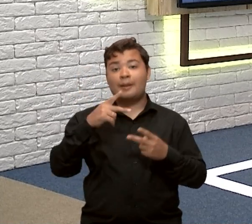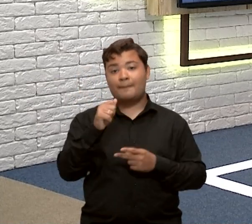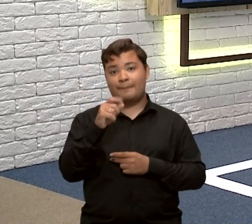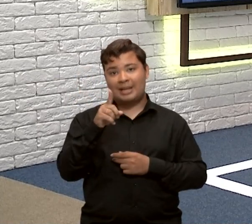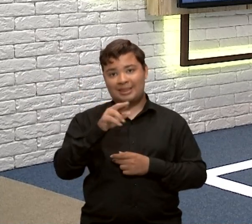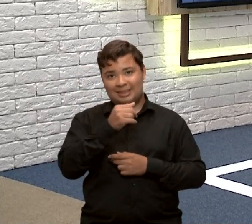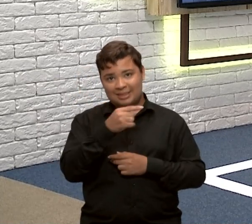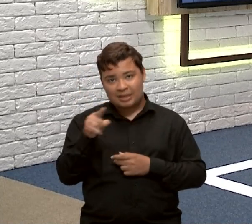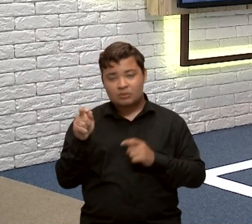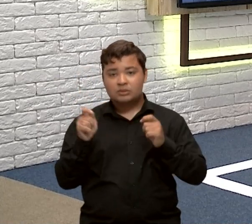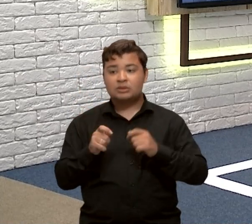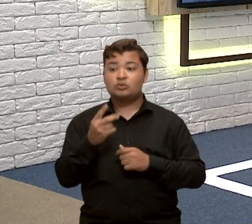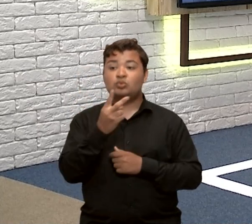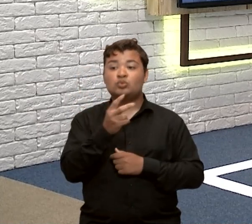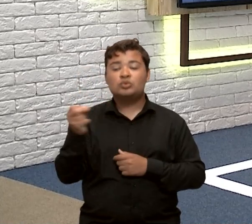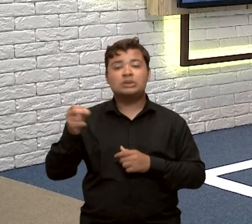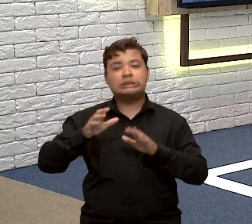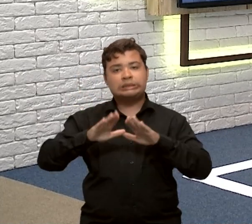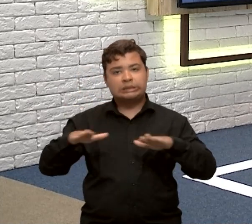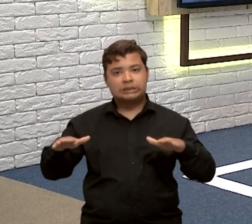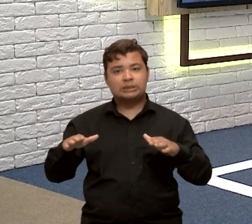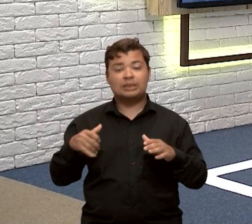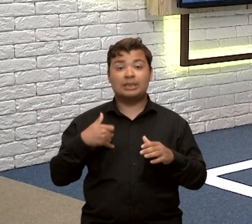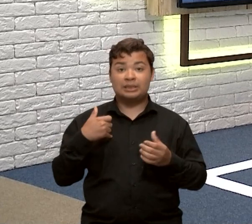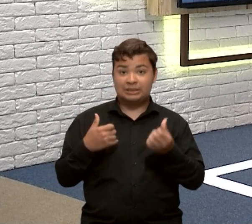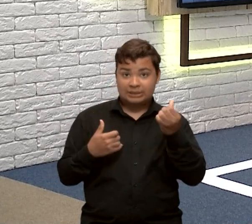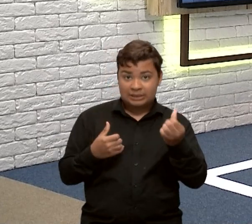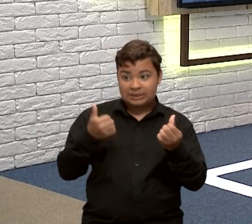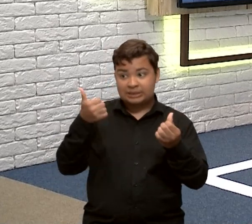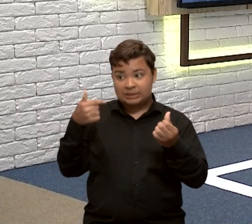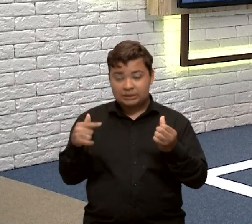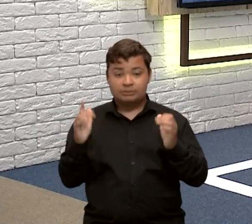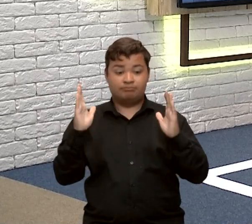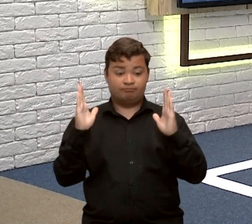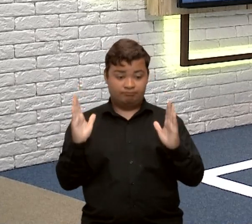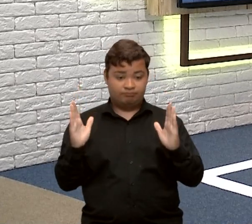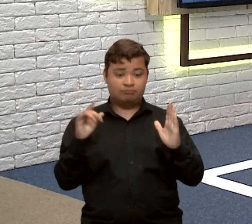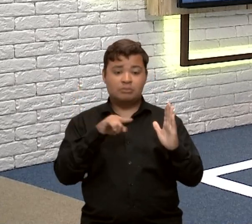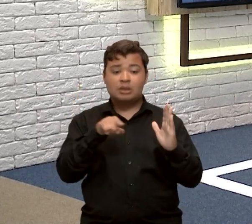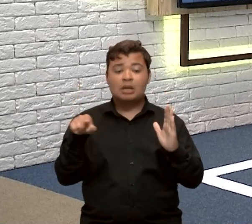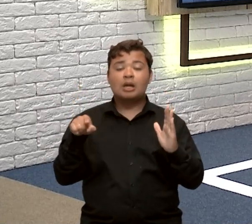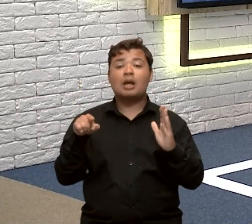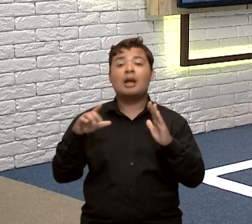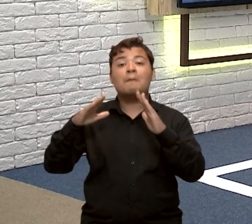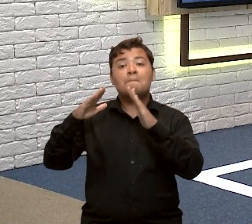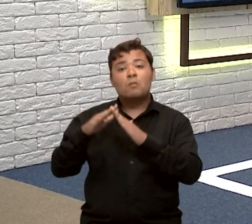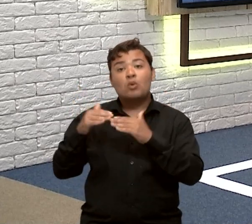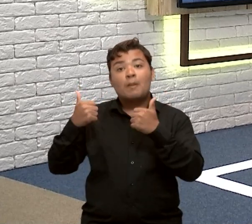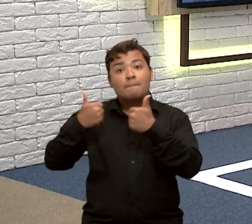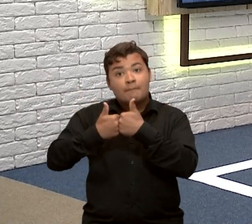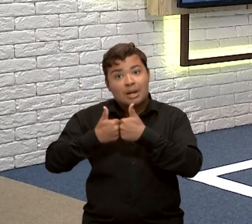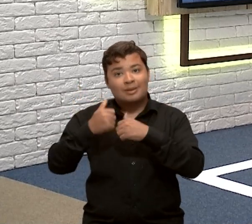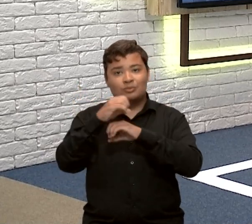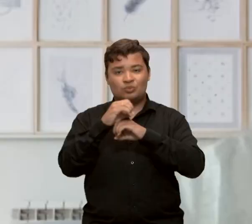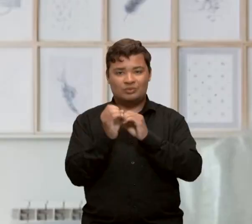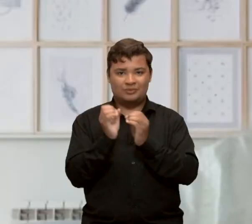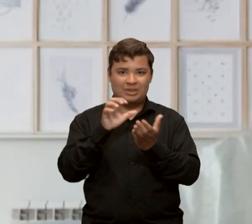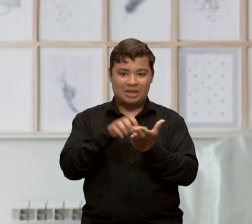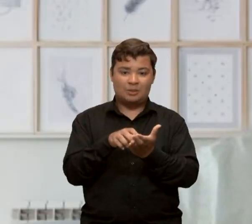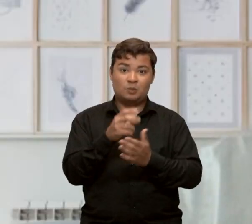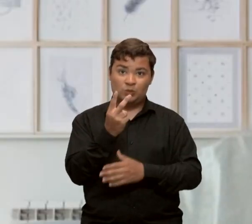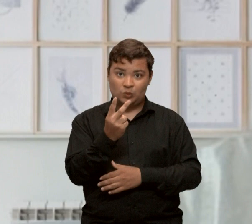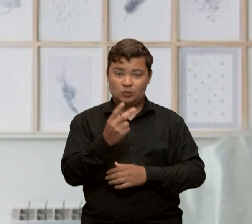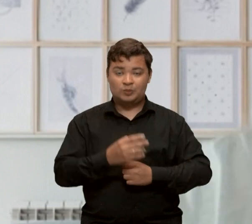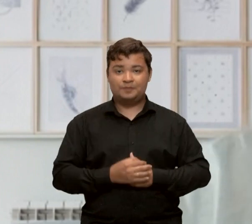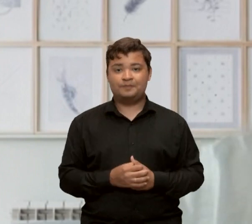200 crianças de 6 a 17 anos que moram no entorno do campus Samambaia.